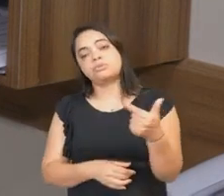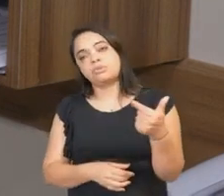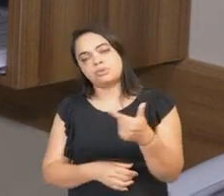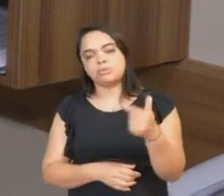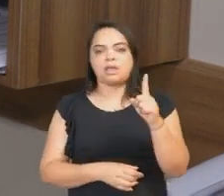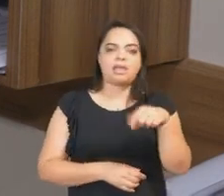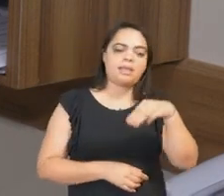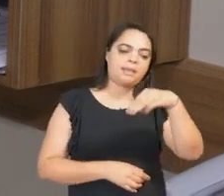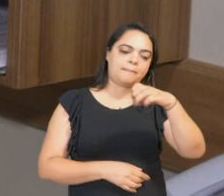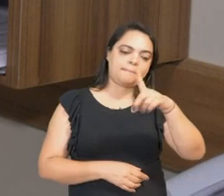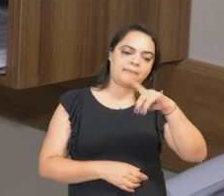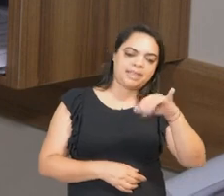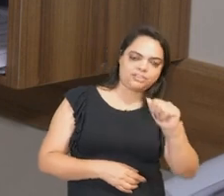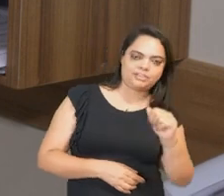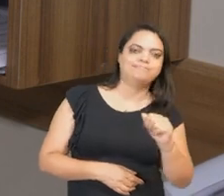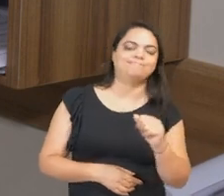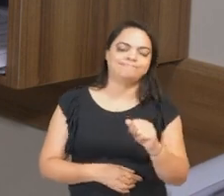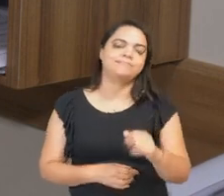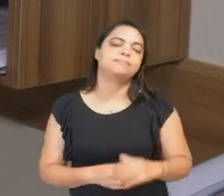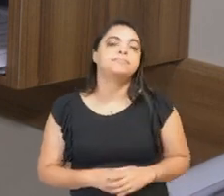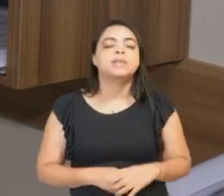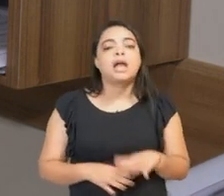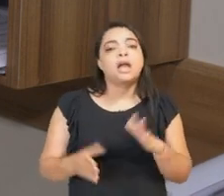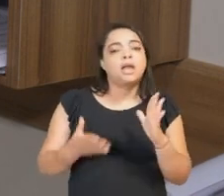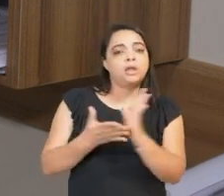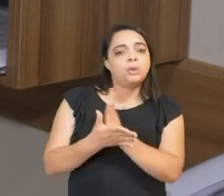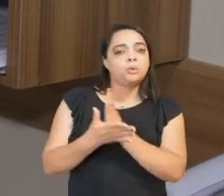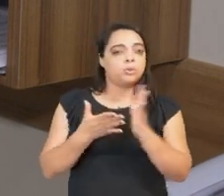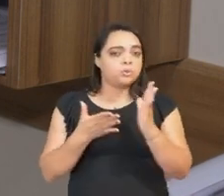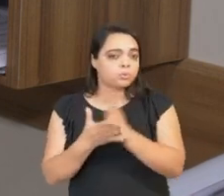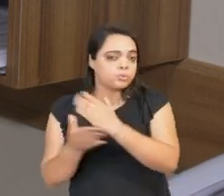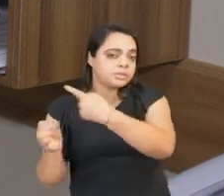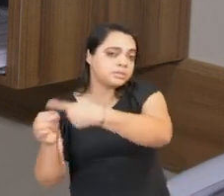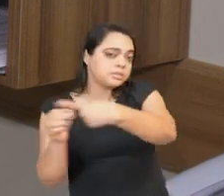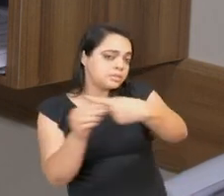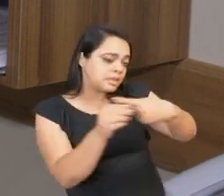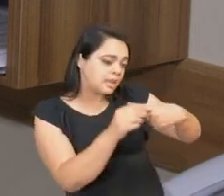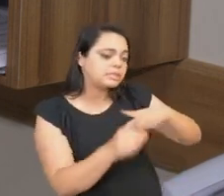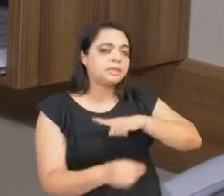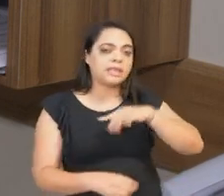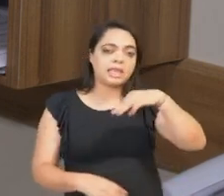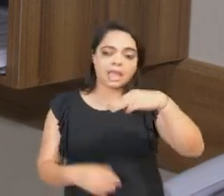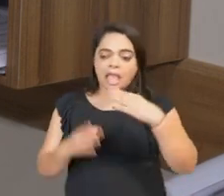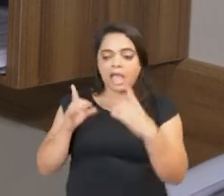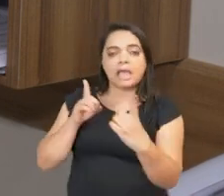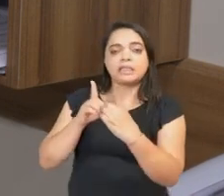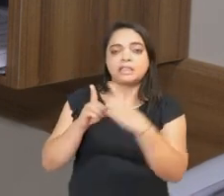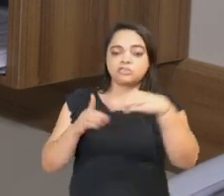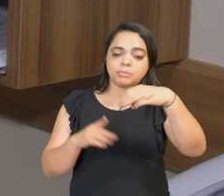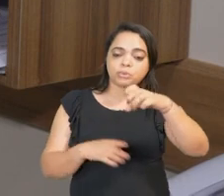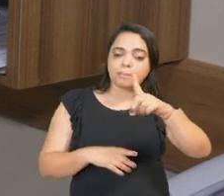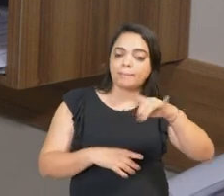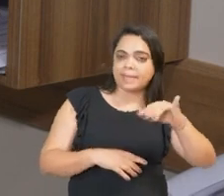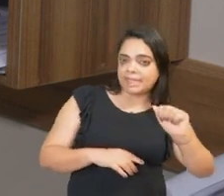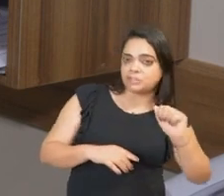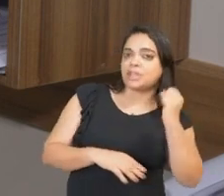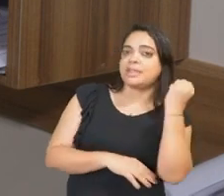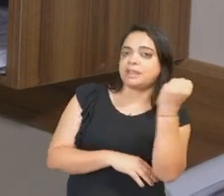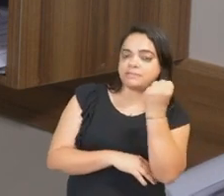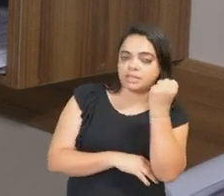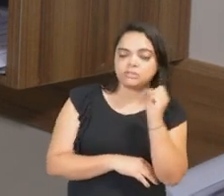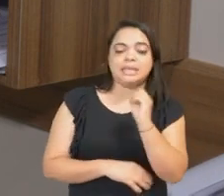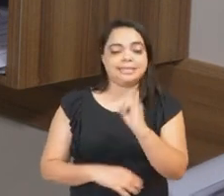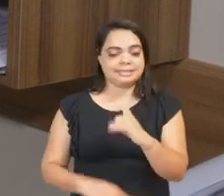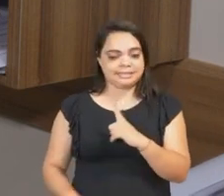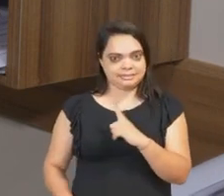secundária que a média complexidade alguns Alguns municípios tem em média complexidade Então se